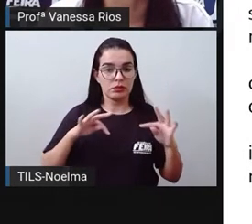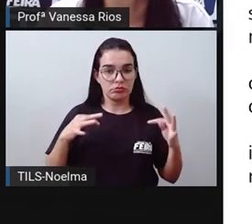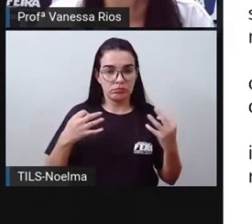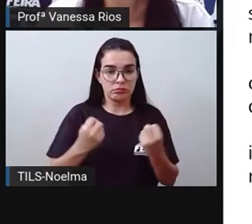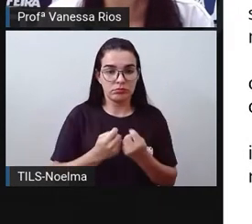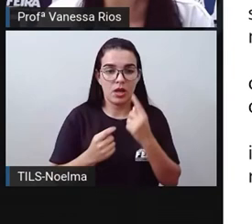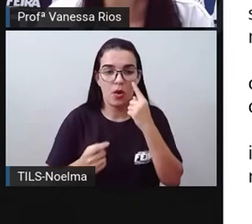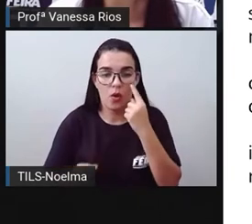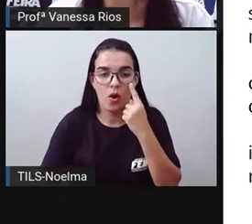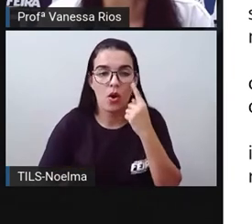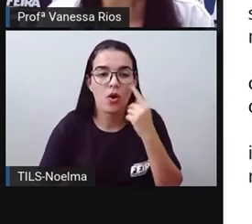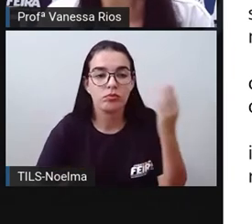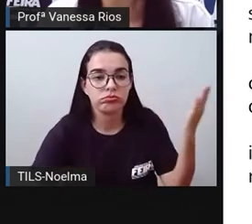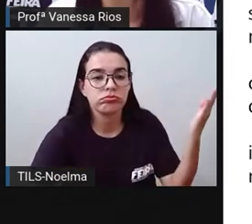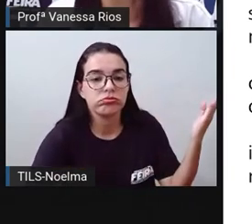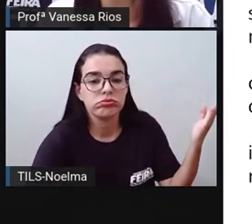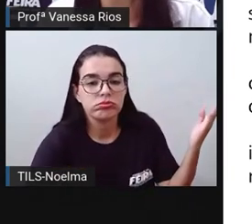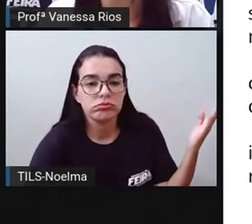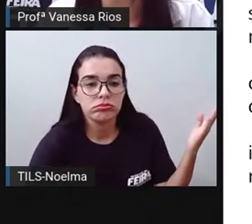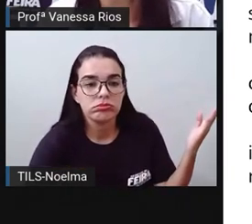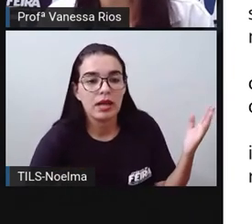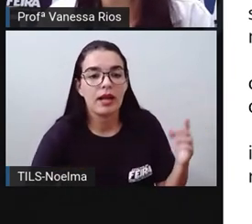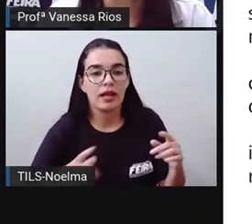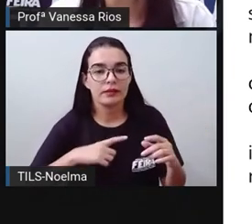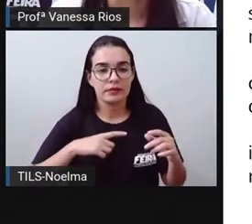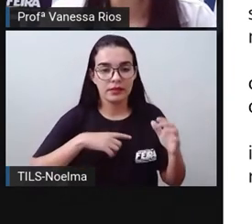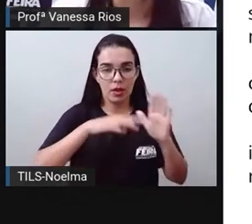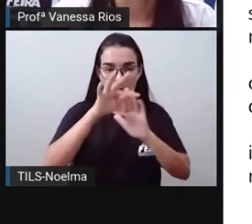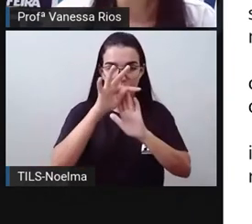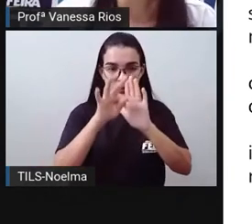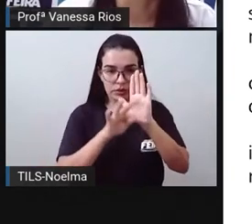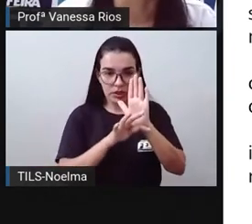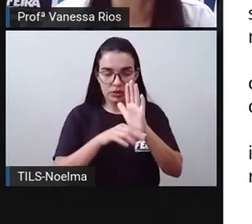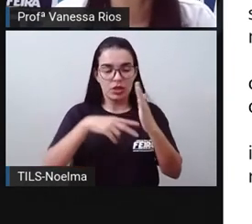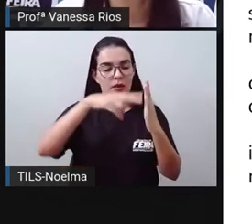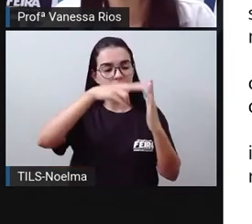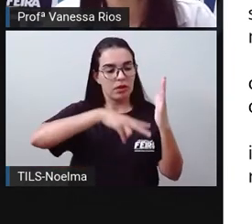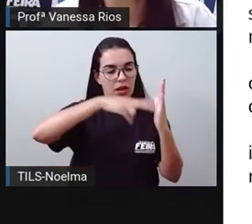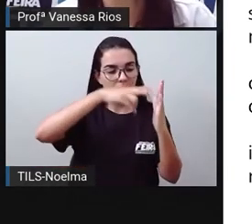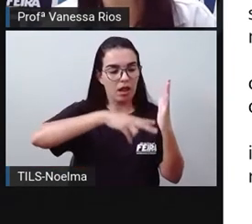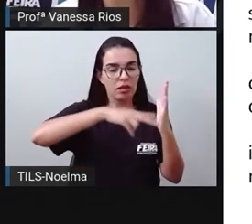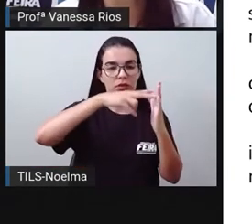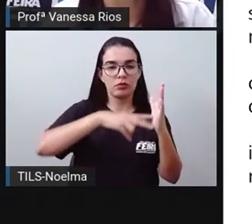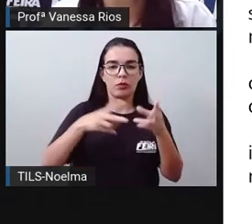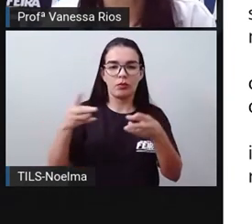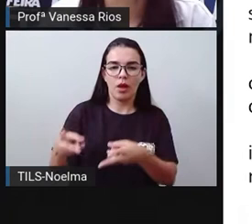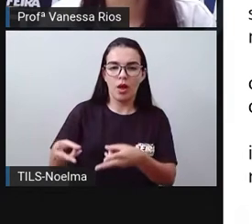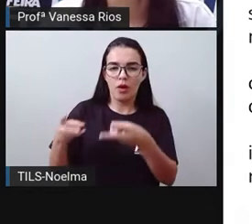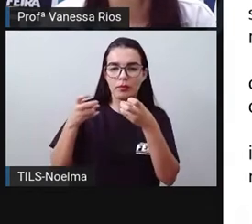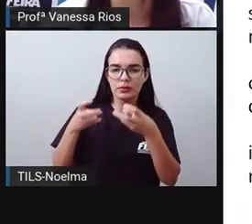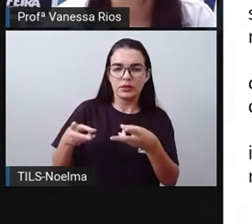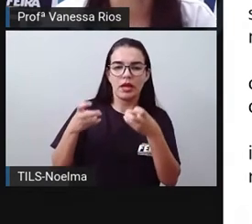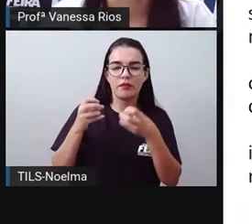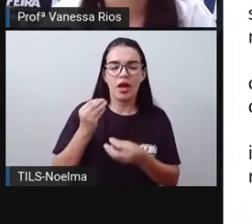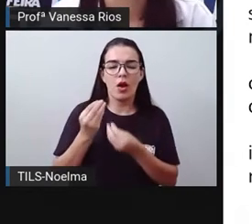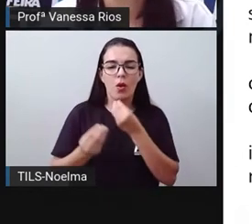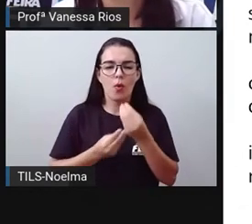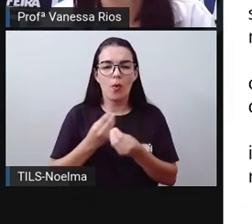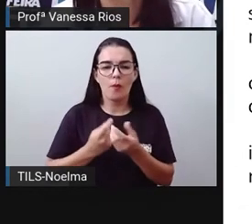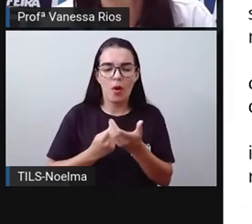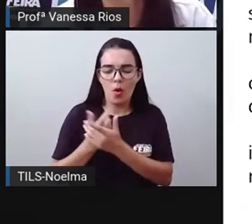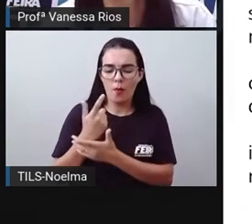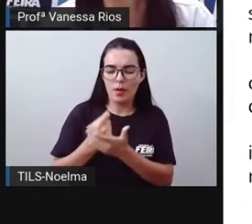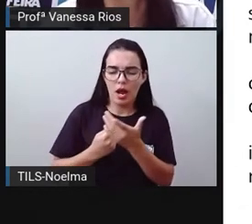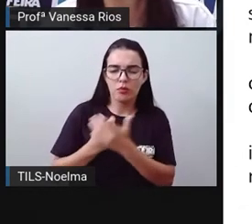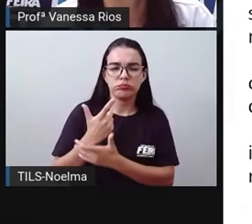anos. A Pró trouxe esse texto para a gente fazer a leitura e observar como o consumismo, a produção